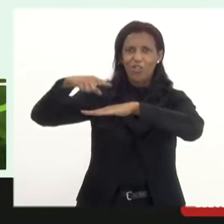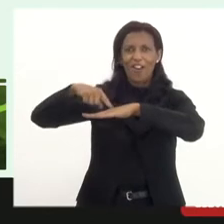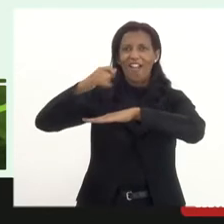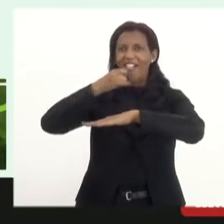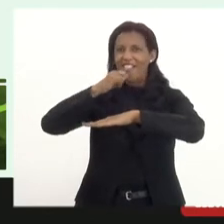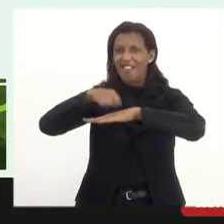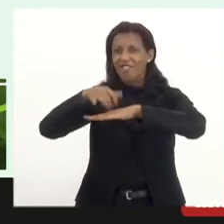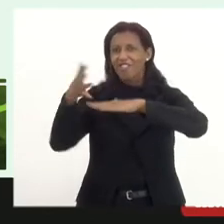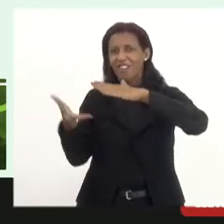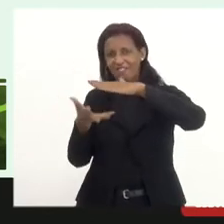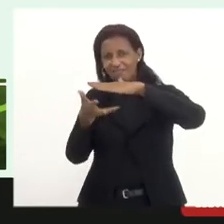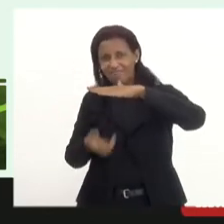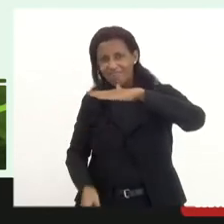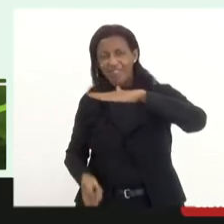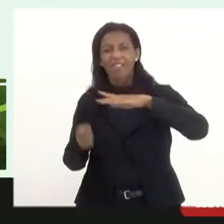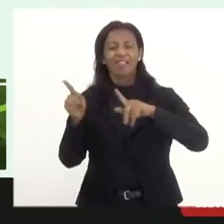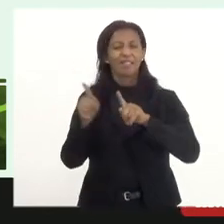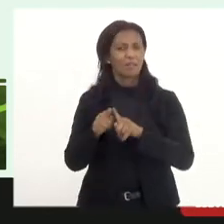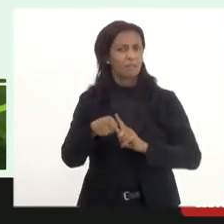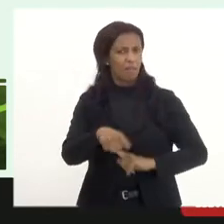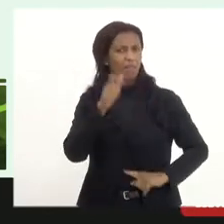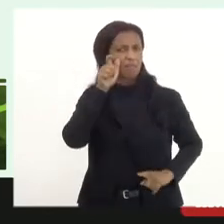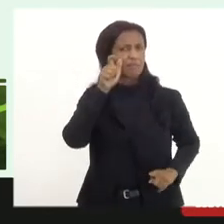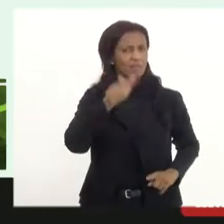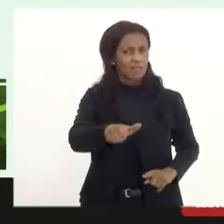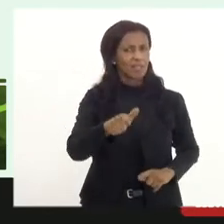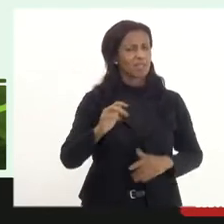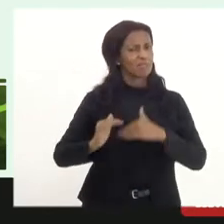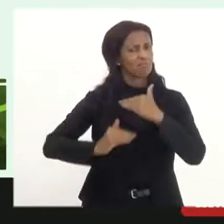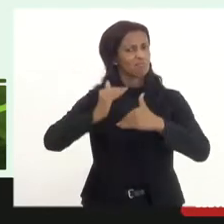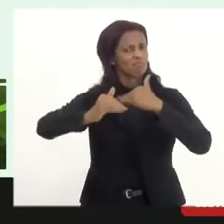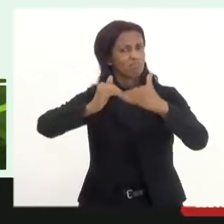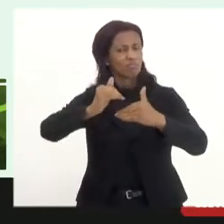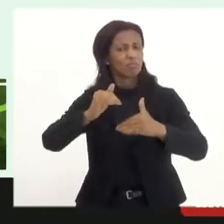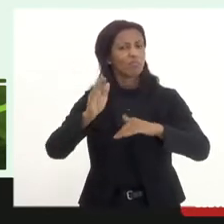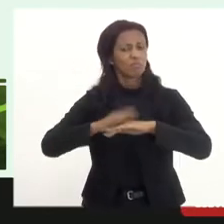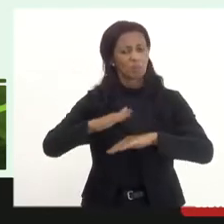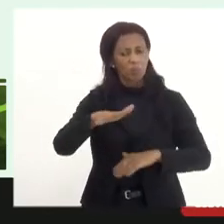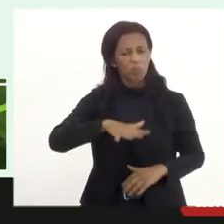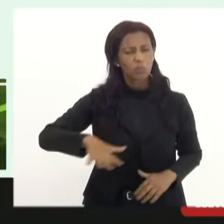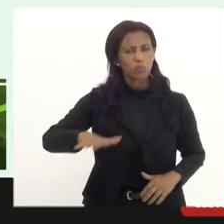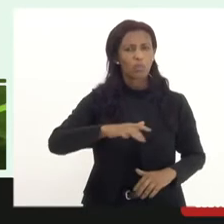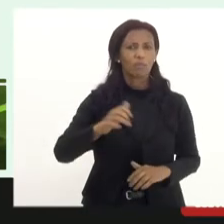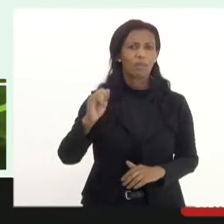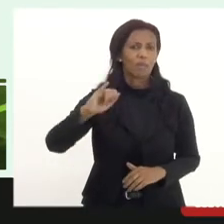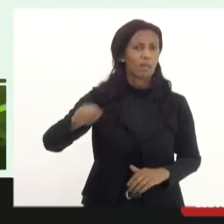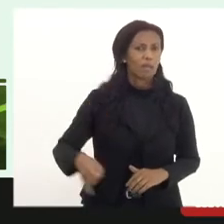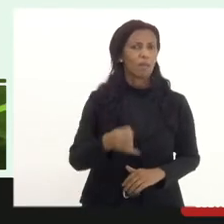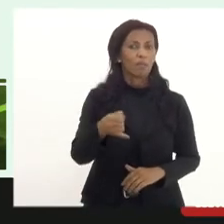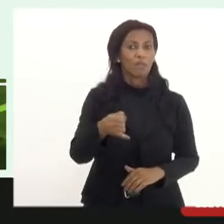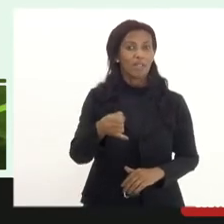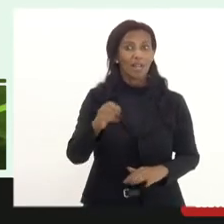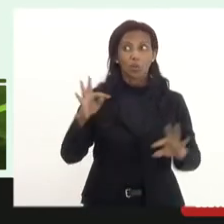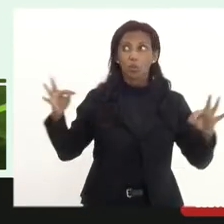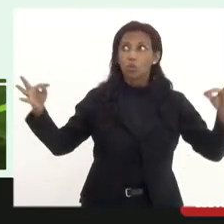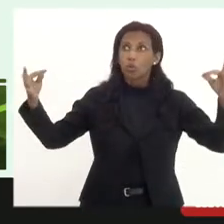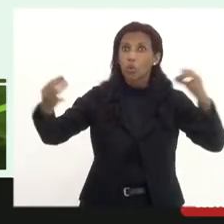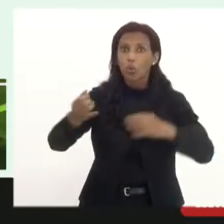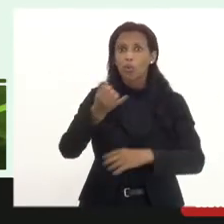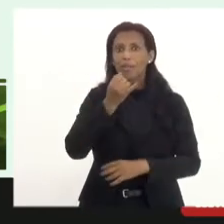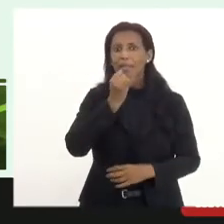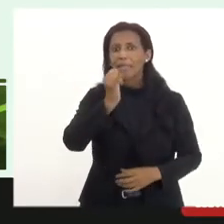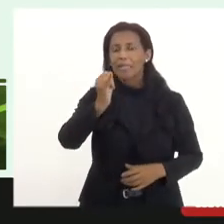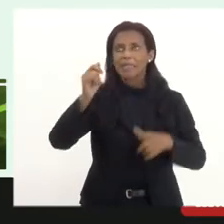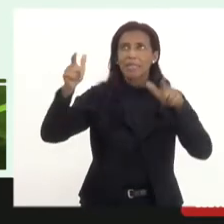vê algo bastante interessante sendo desenvolvido lá. E queremos aproveitar todas as sinergias que o